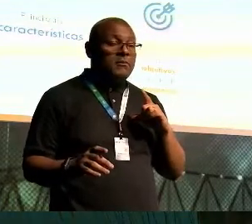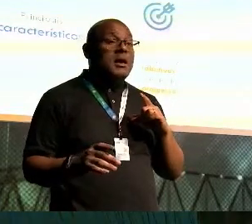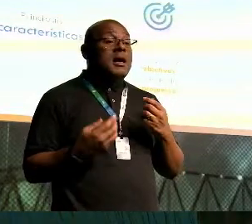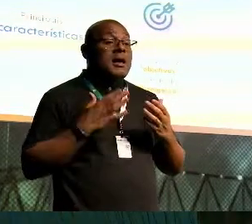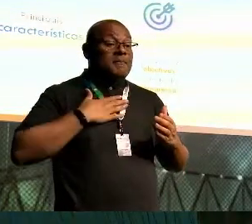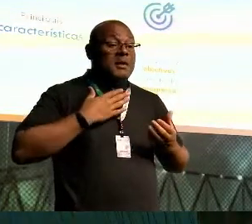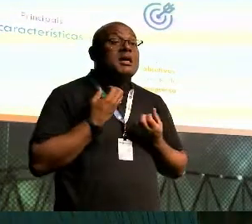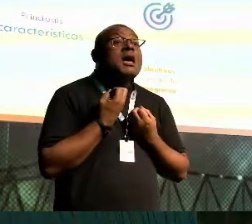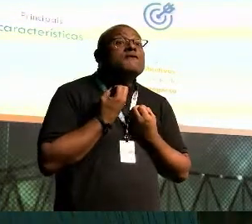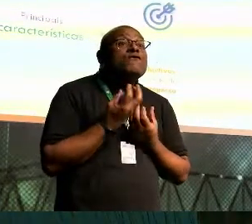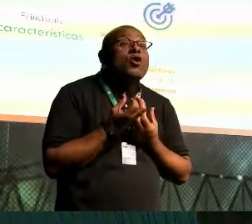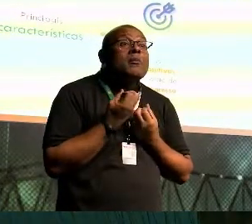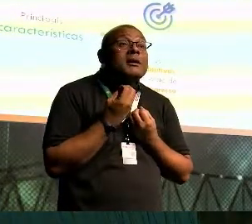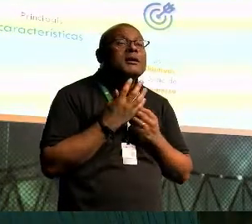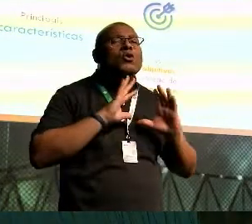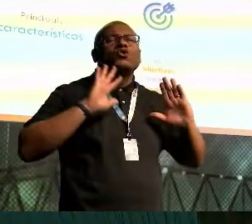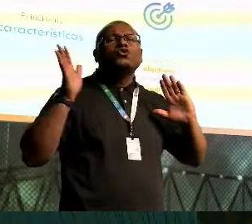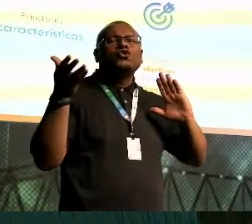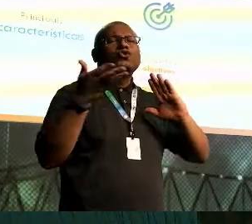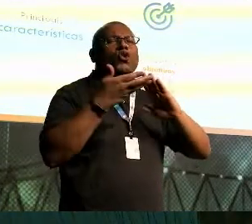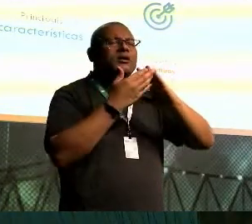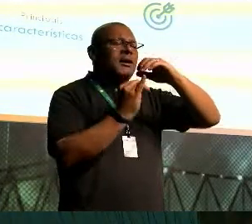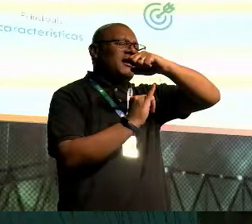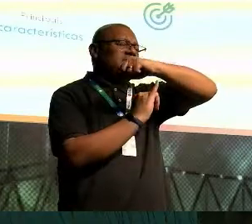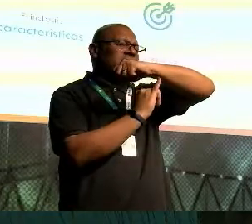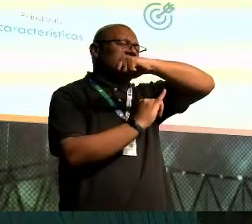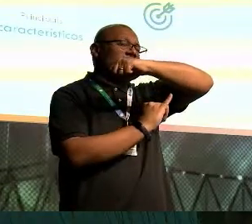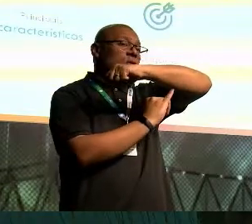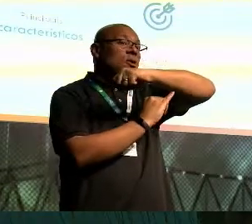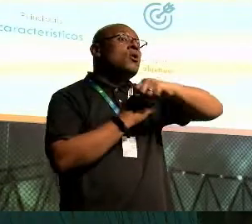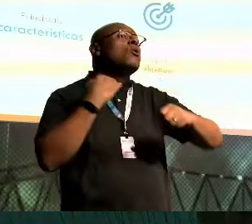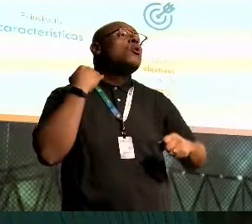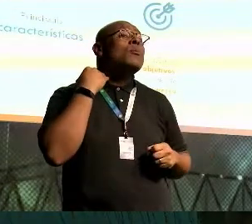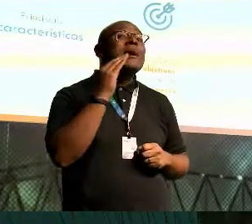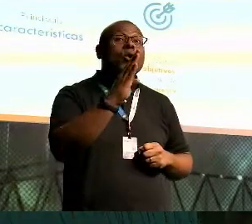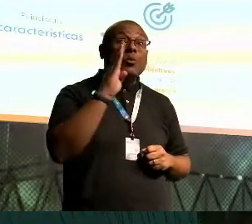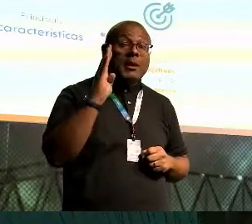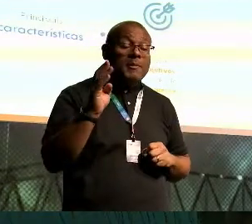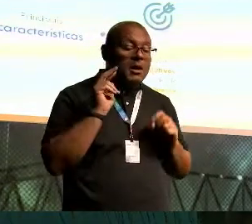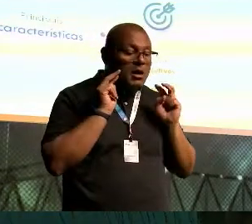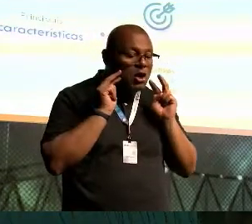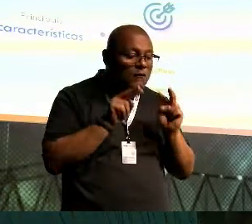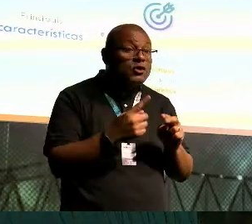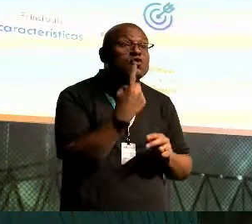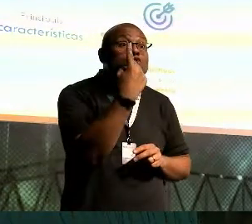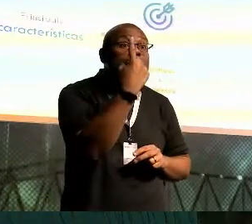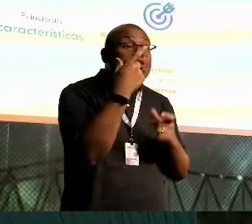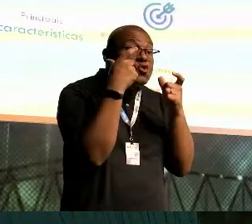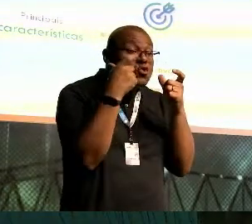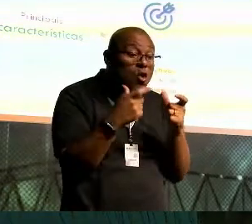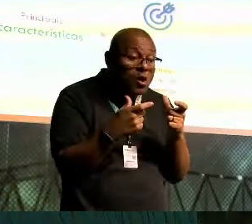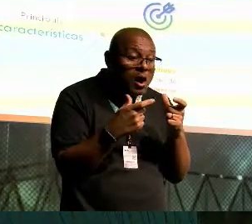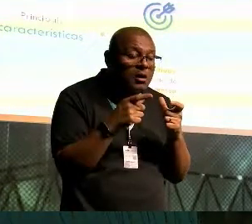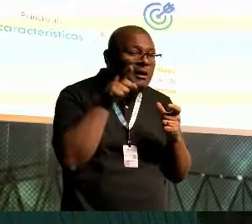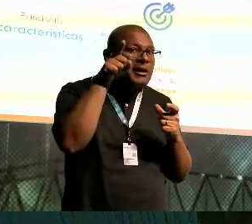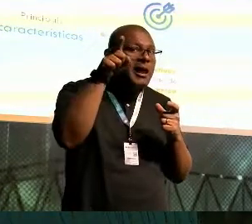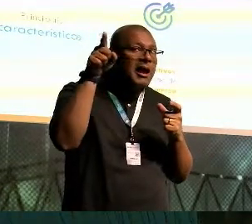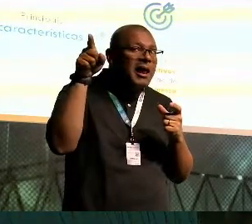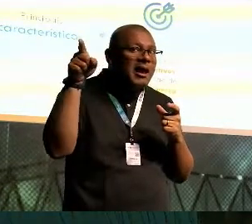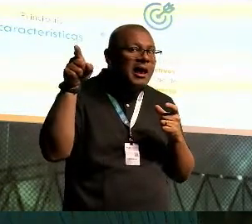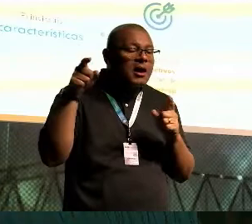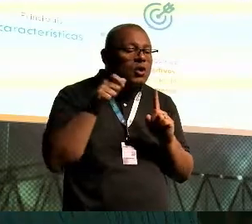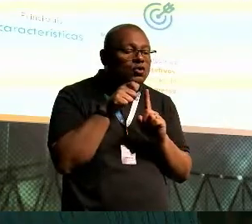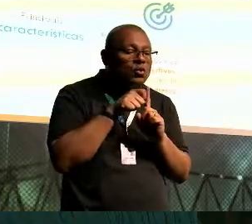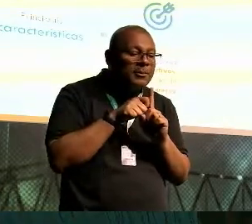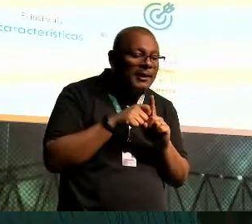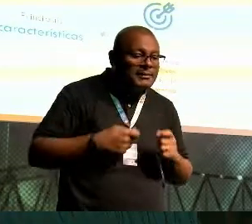compartilho os dados de todas as instituições financeiras que eu tenho com o Banco do Brasil, eu consigo ver em um lugar só como que está o meu progresso no